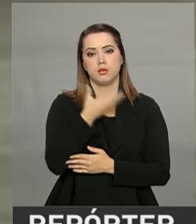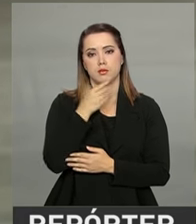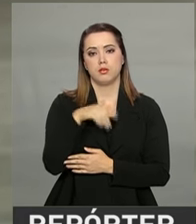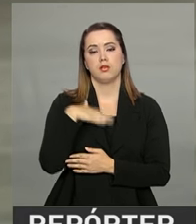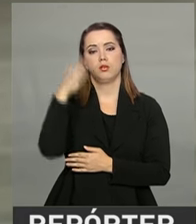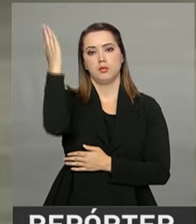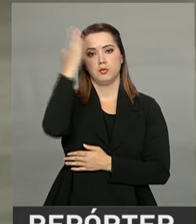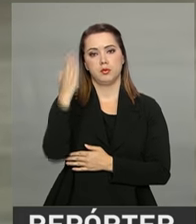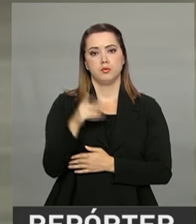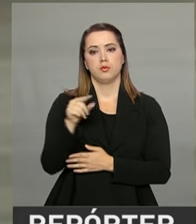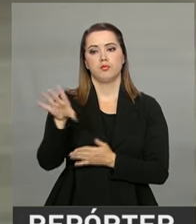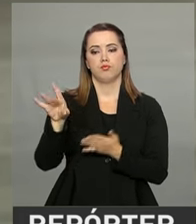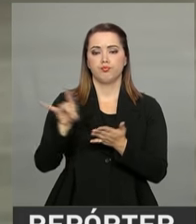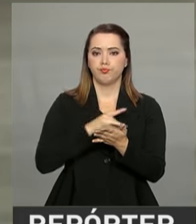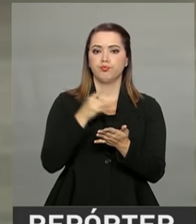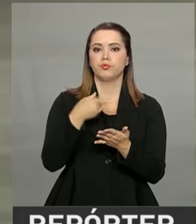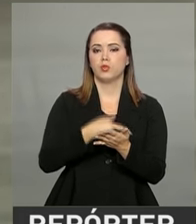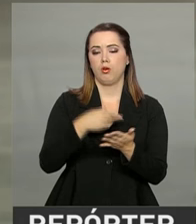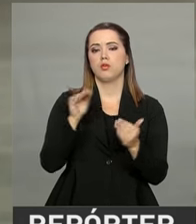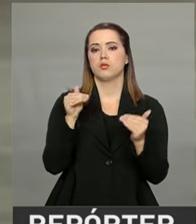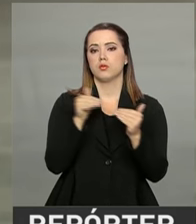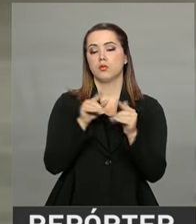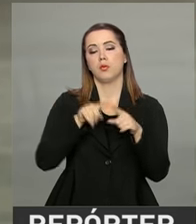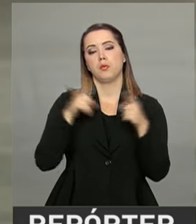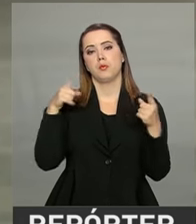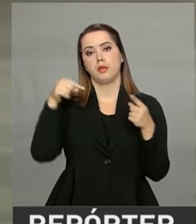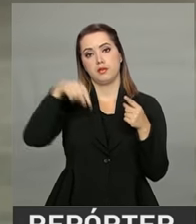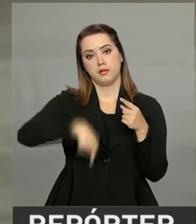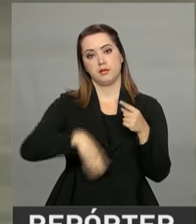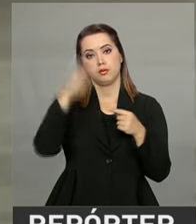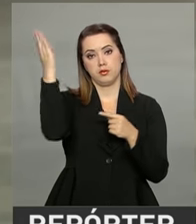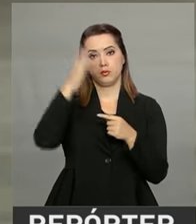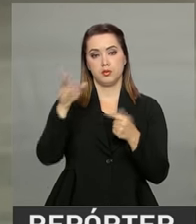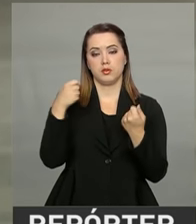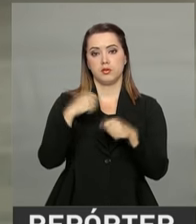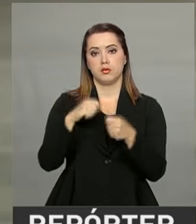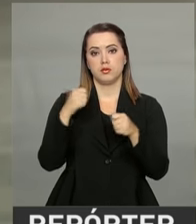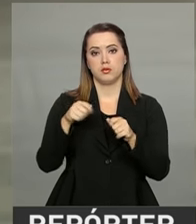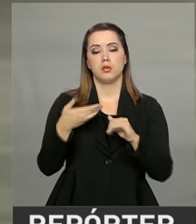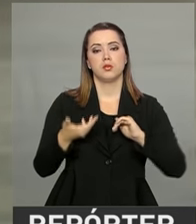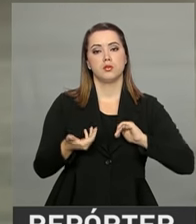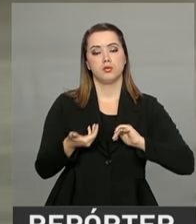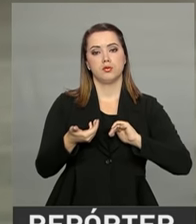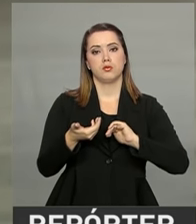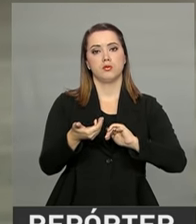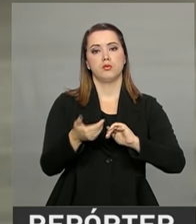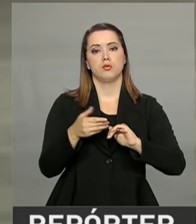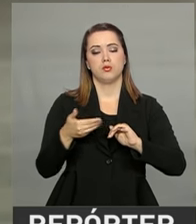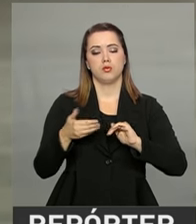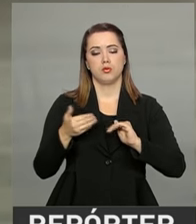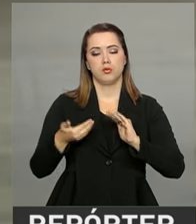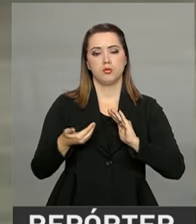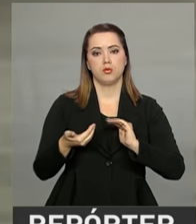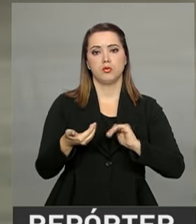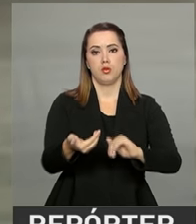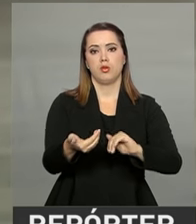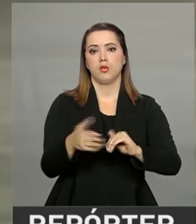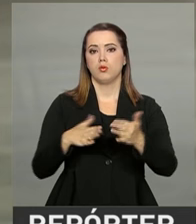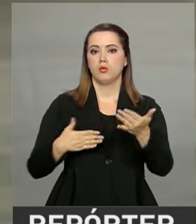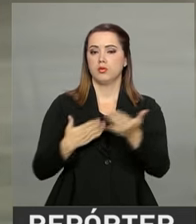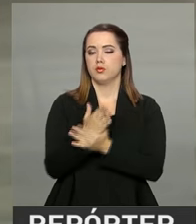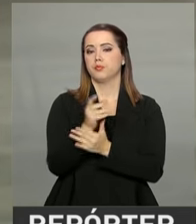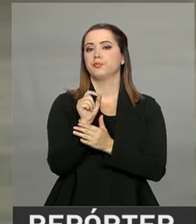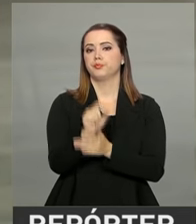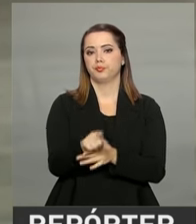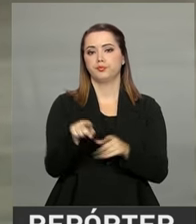brasileiro assinou o acordo, mas para ele começar a valer aqui no Brasil precisava ser confirmado pela Câmara dos Deputados e pelo